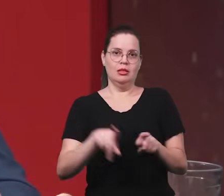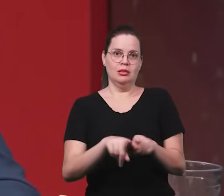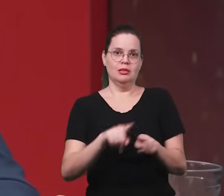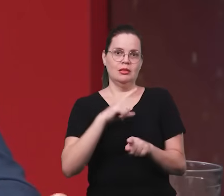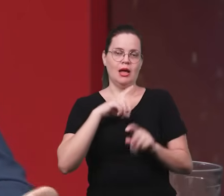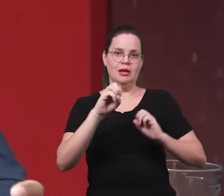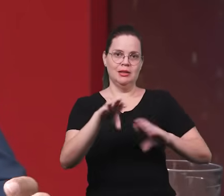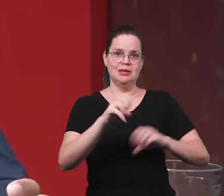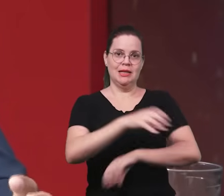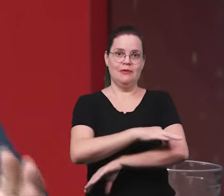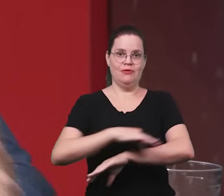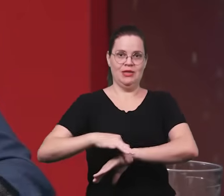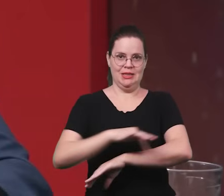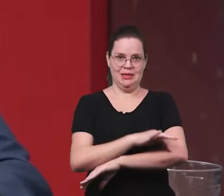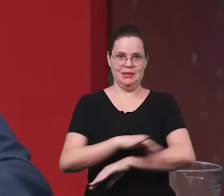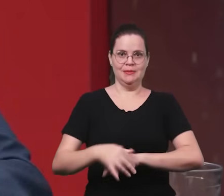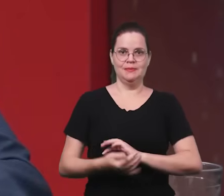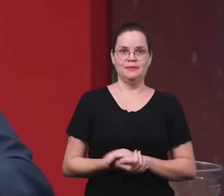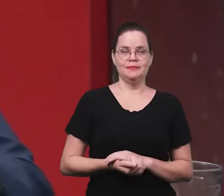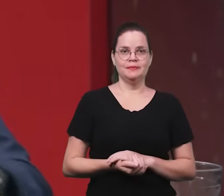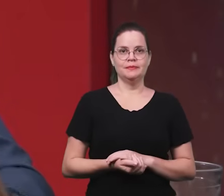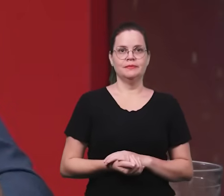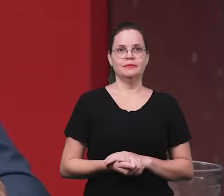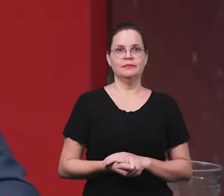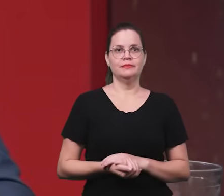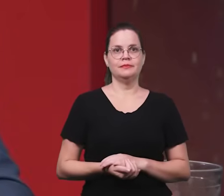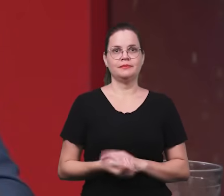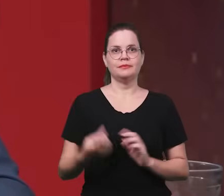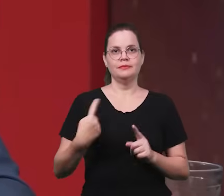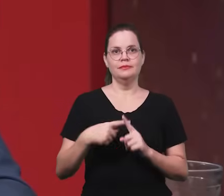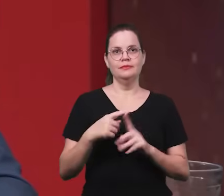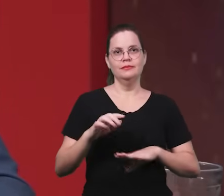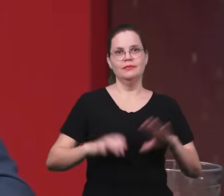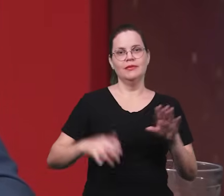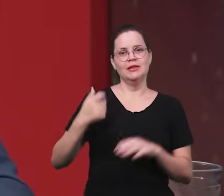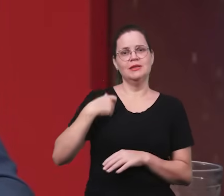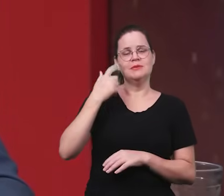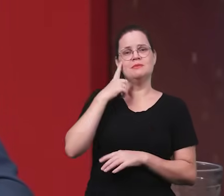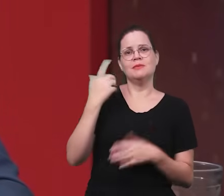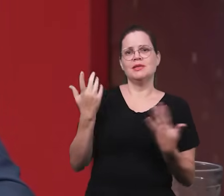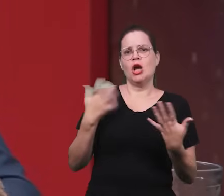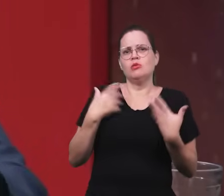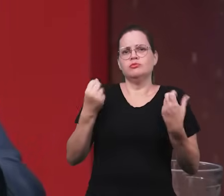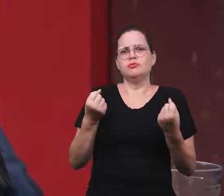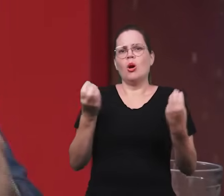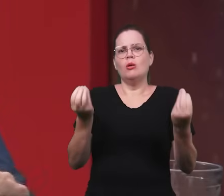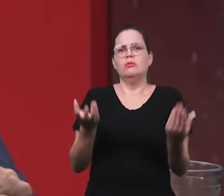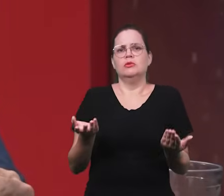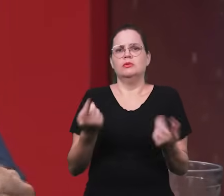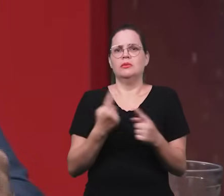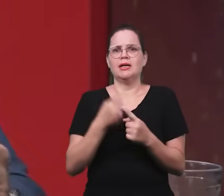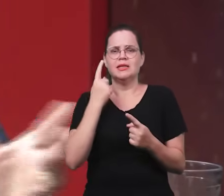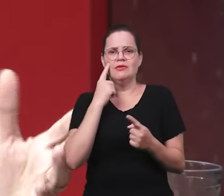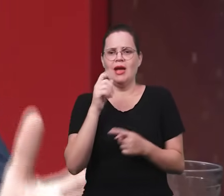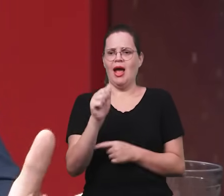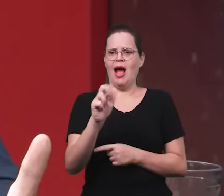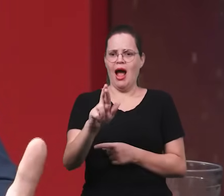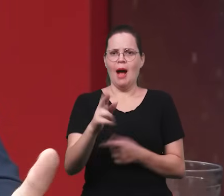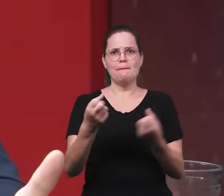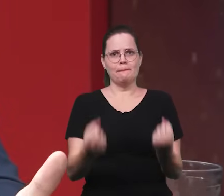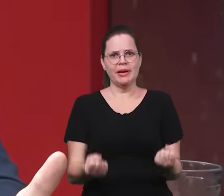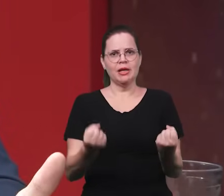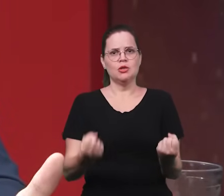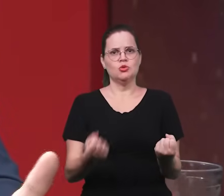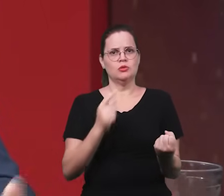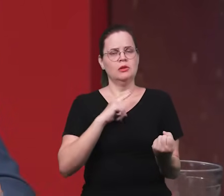uma coisa que a gente tira um pouco o conceito e às vezes assim, toma um pouco de susto, é quando a gente fala que o ar tem